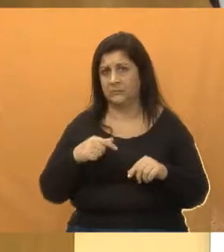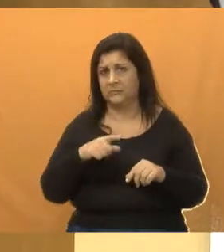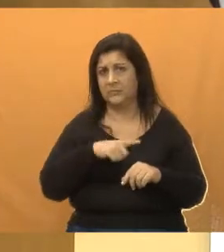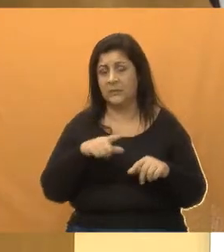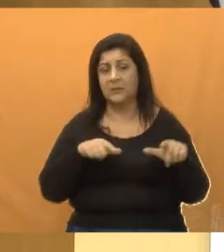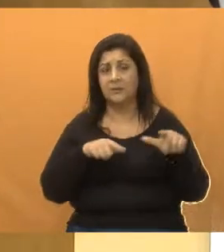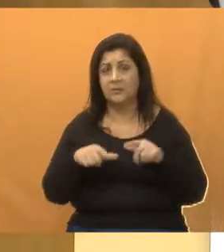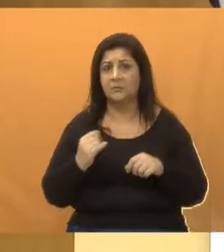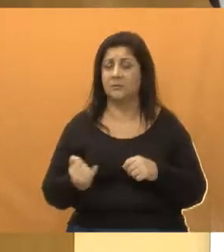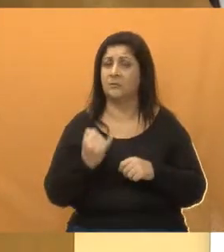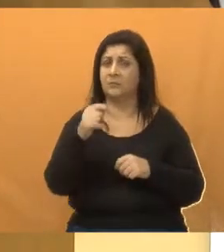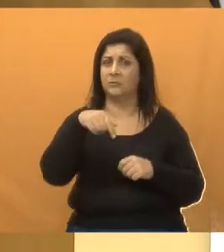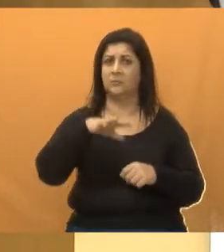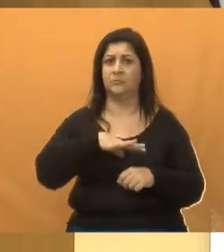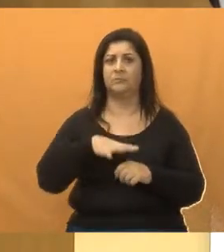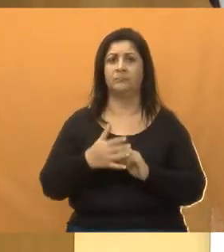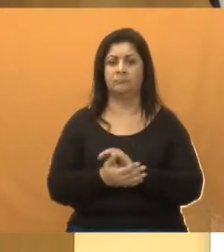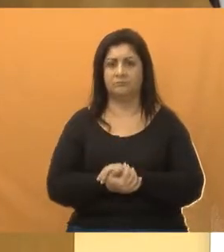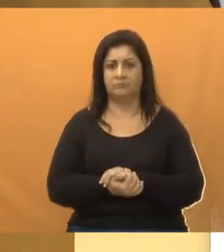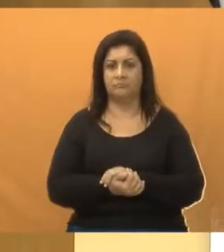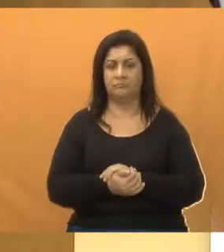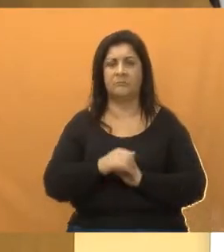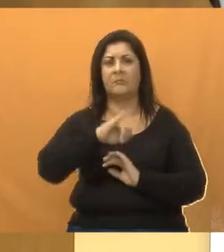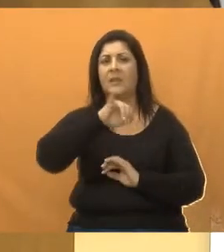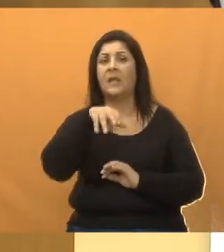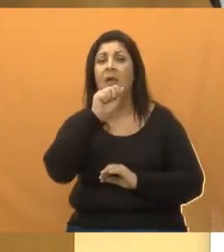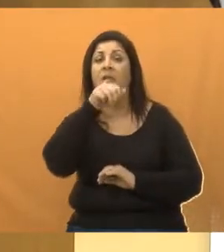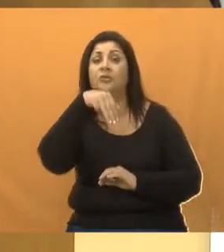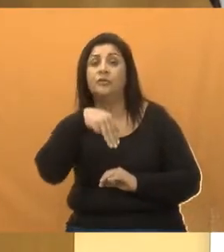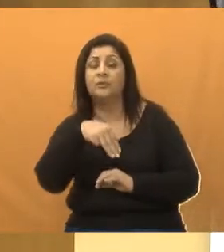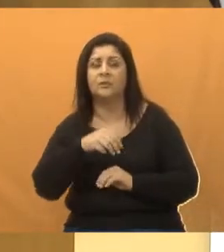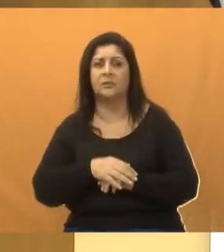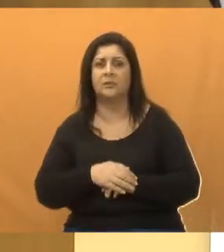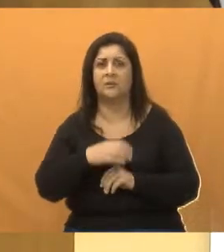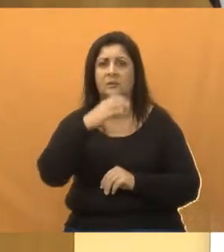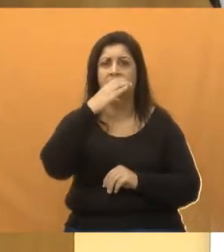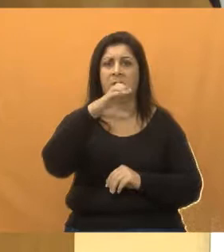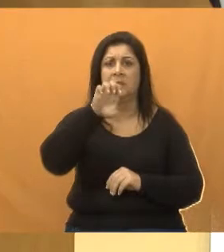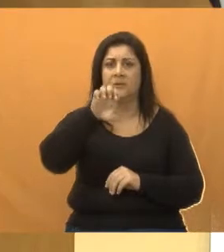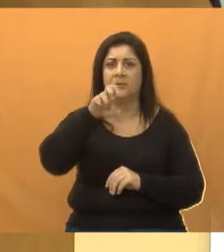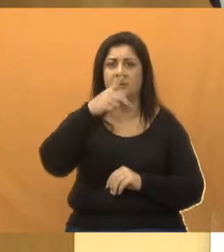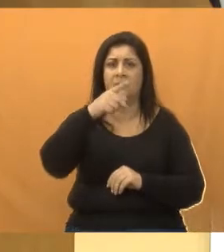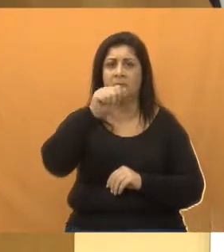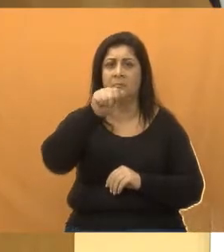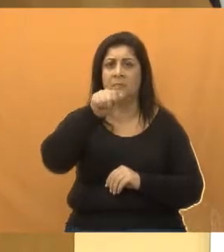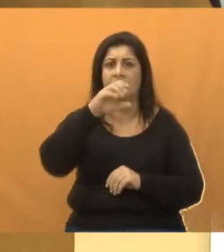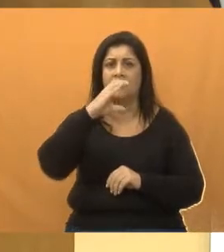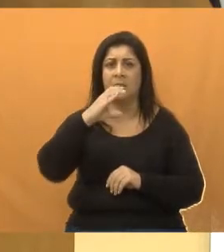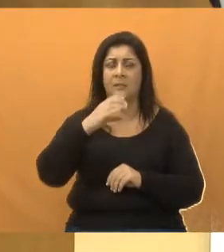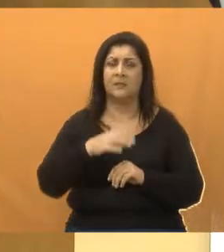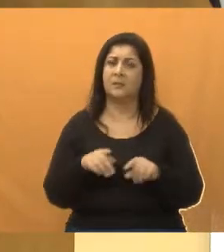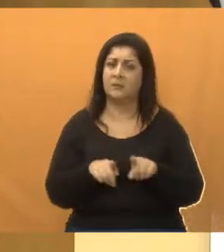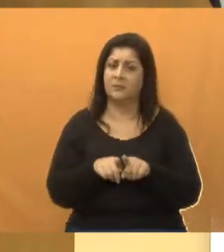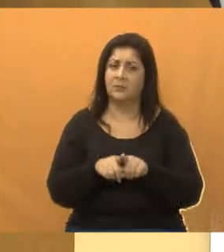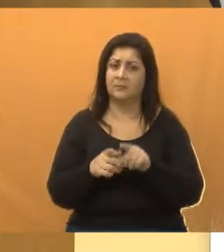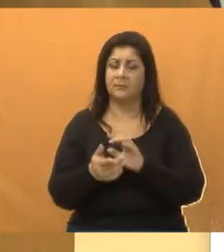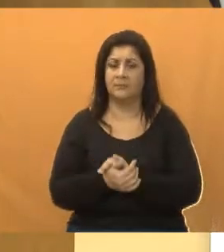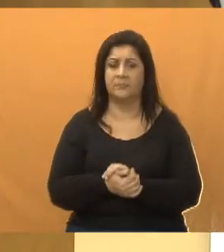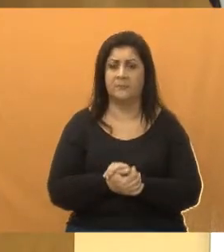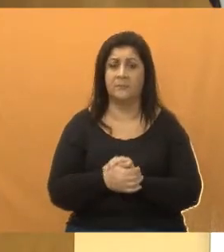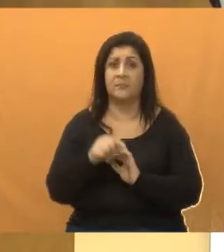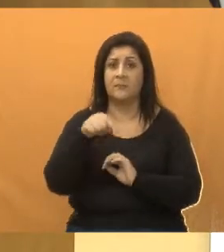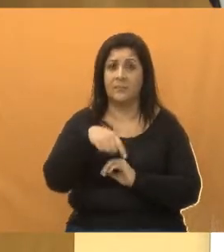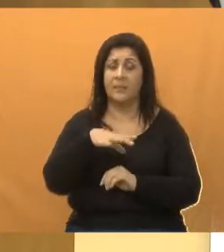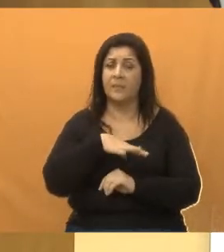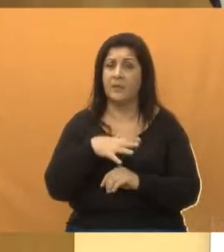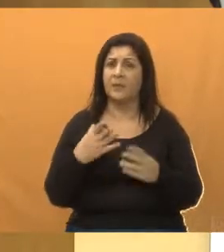fundamental aqui na nossa cidade. É a JAN, é a ASPAD, a CEPAC, as igrejas, um trabalho fundamental aqui na nossa cidade, que também